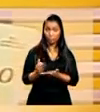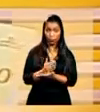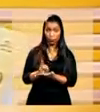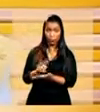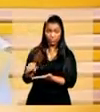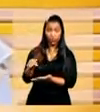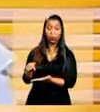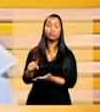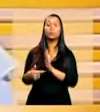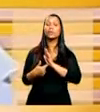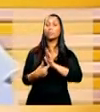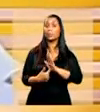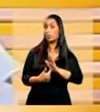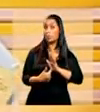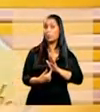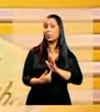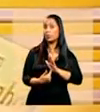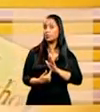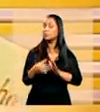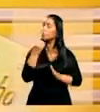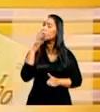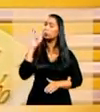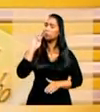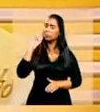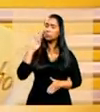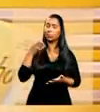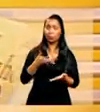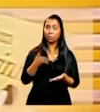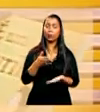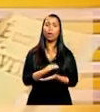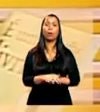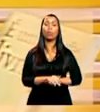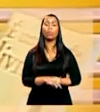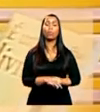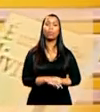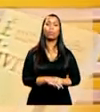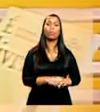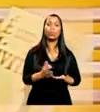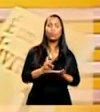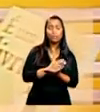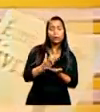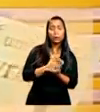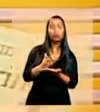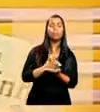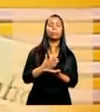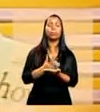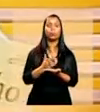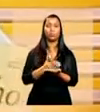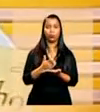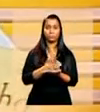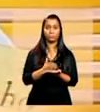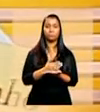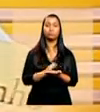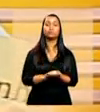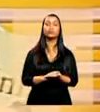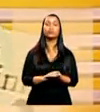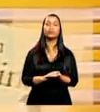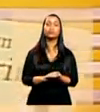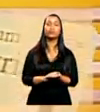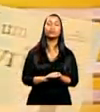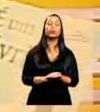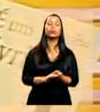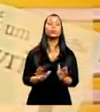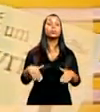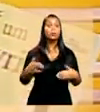um livro que mostra, é um livro muito bacana. É um livrinho e é um livro. É um livro.